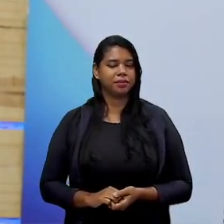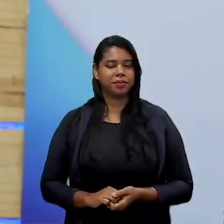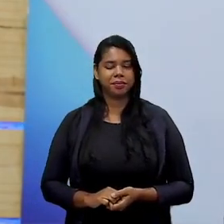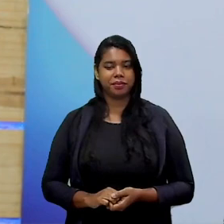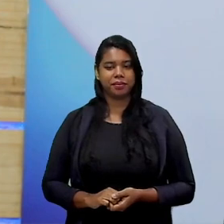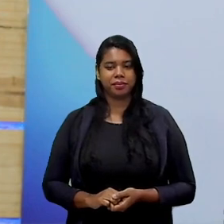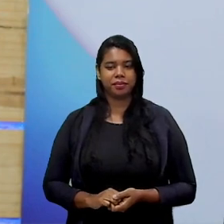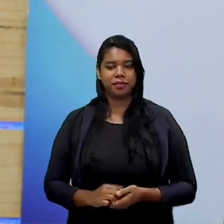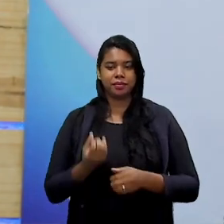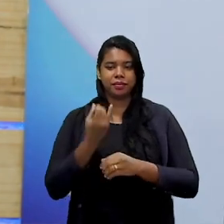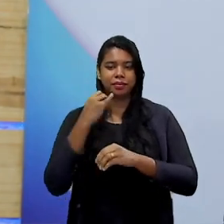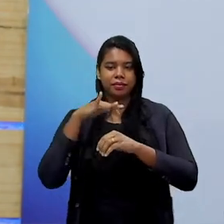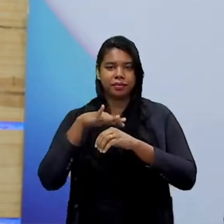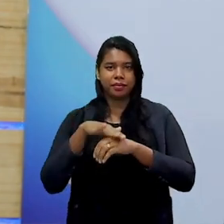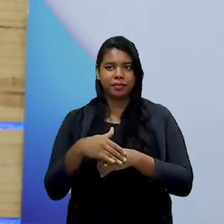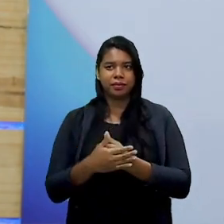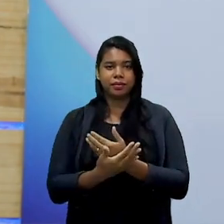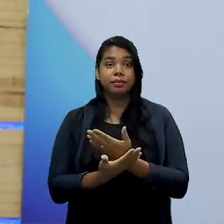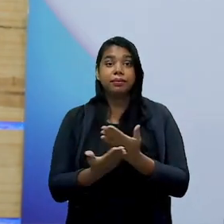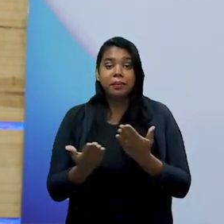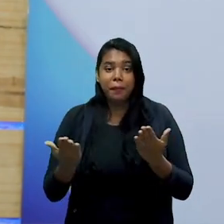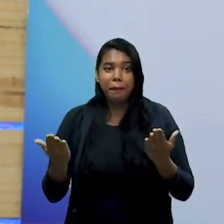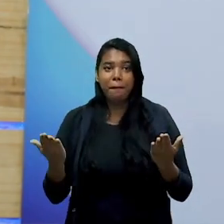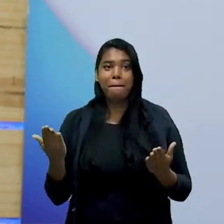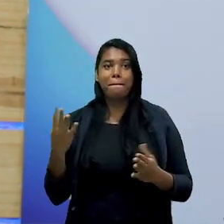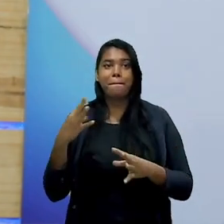Bom, boa noite, pessoal.